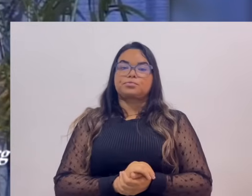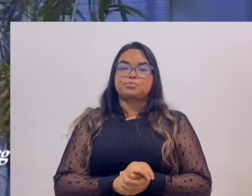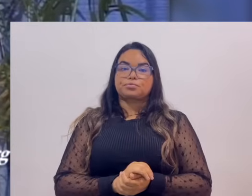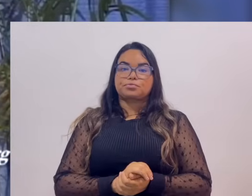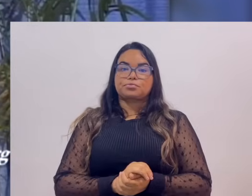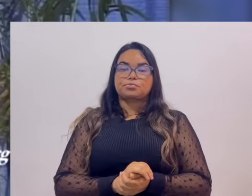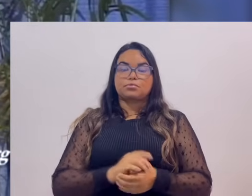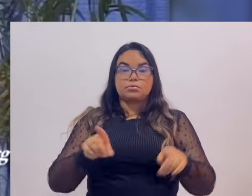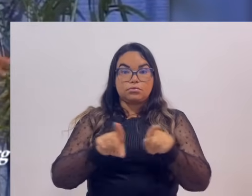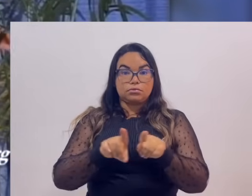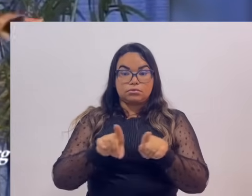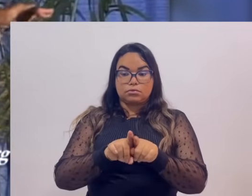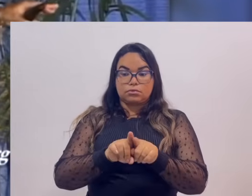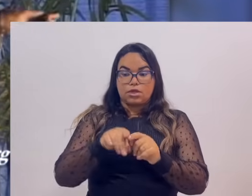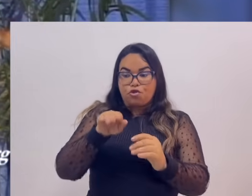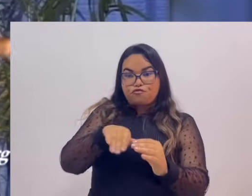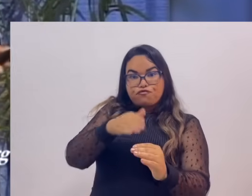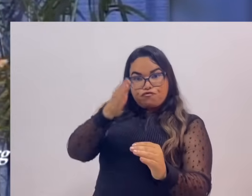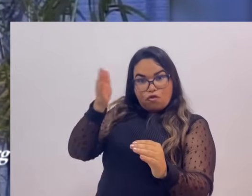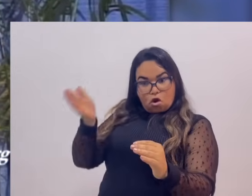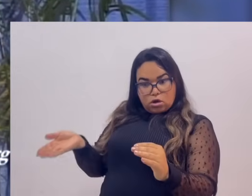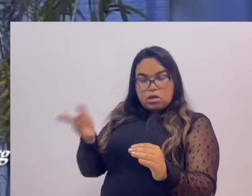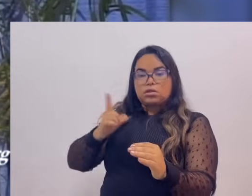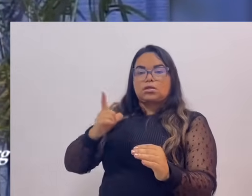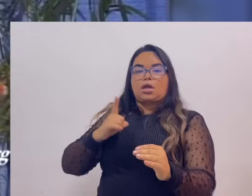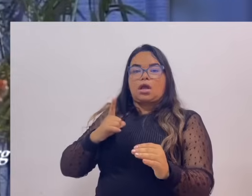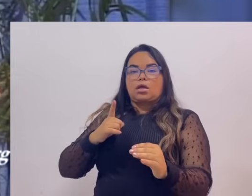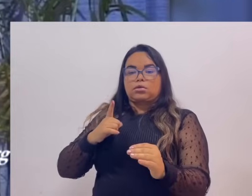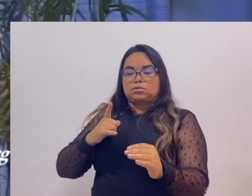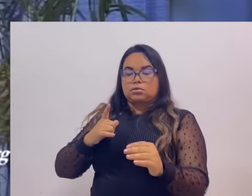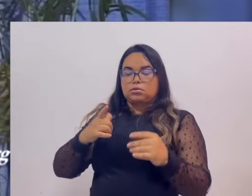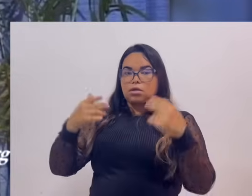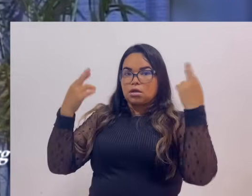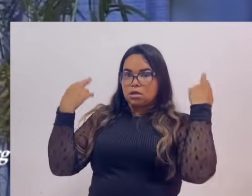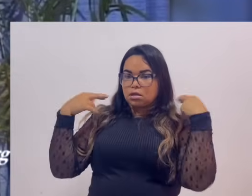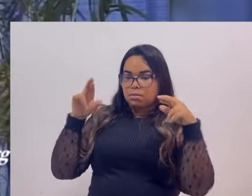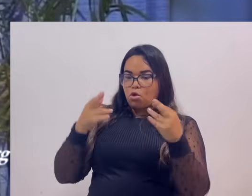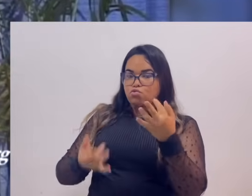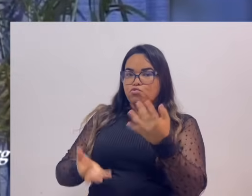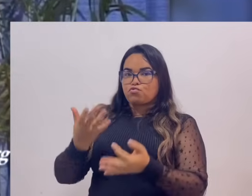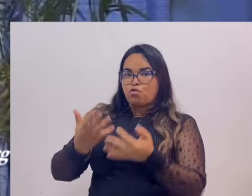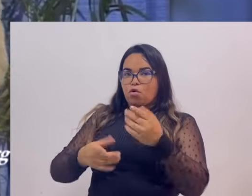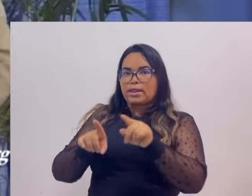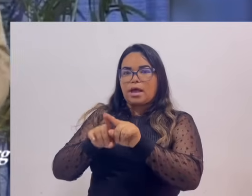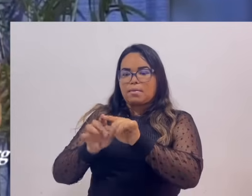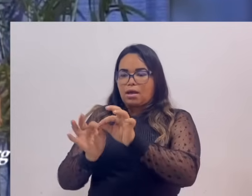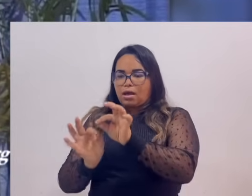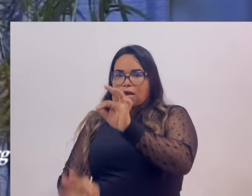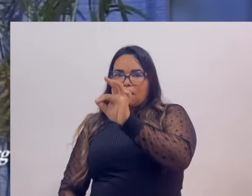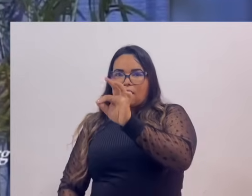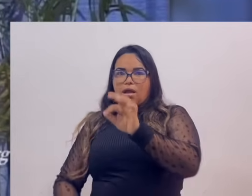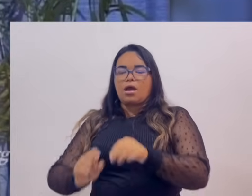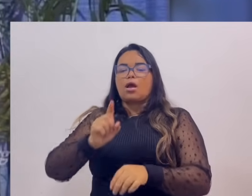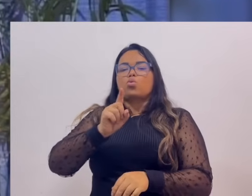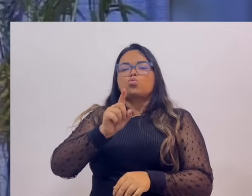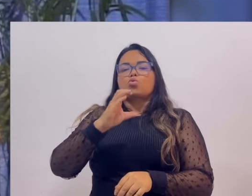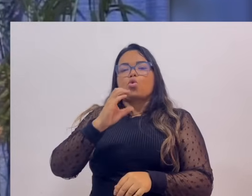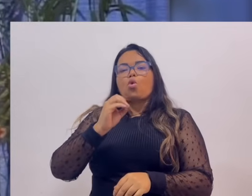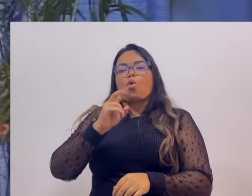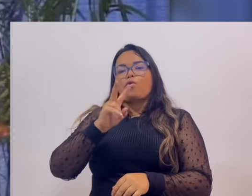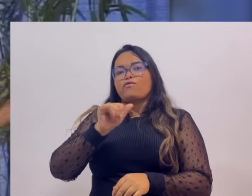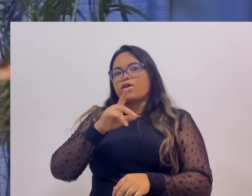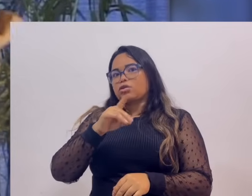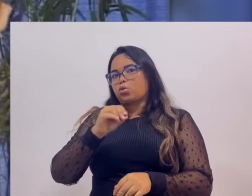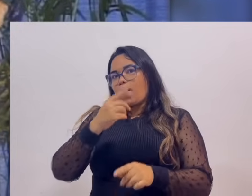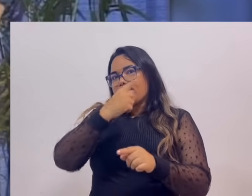e as grades onde o sacrifício era queimado fora do altar eram também de um côvado e meio de altura